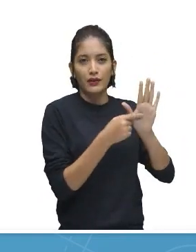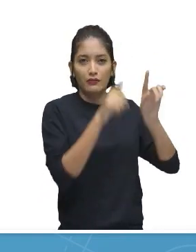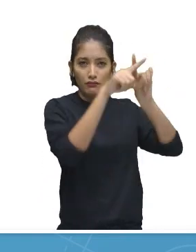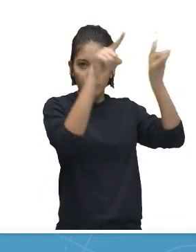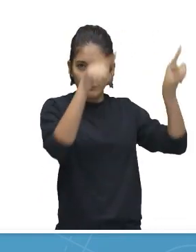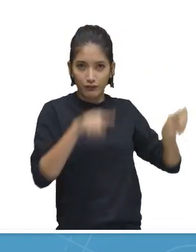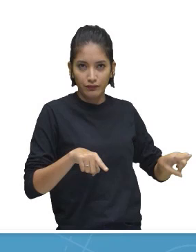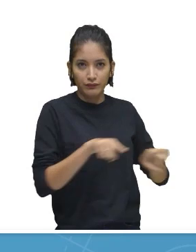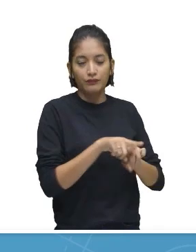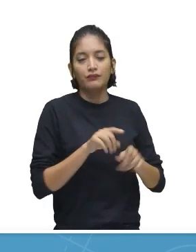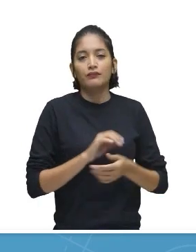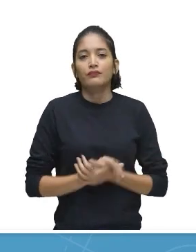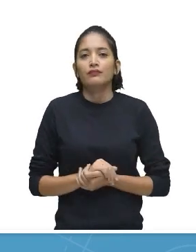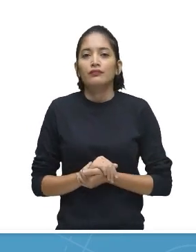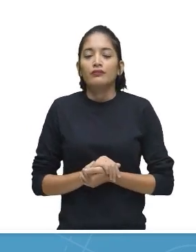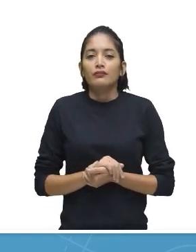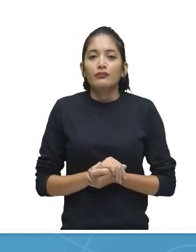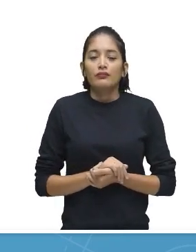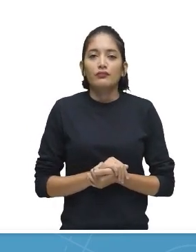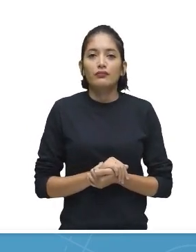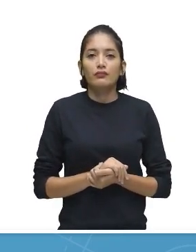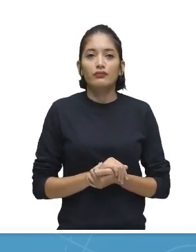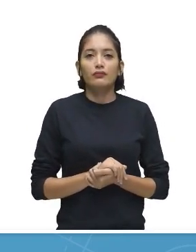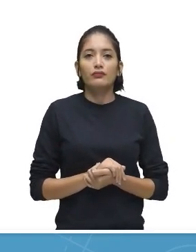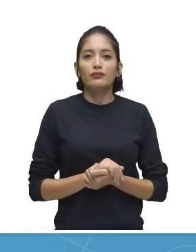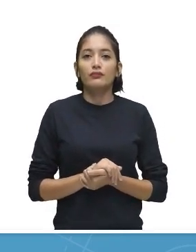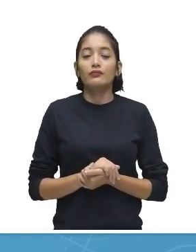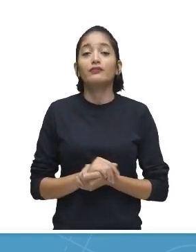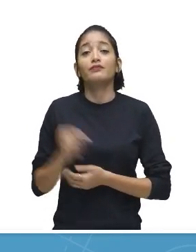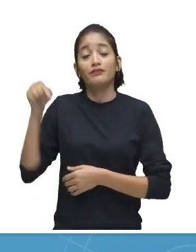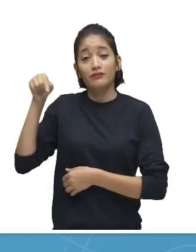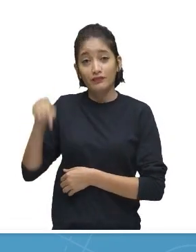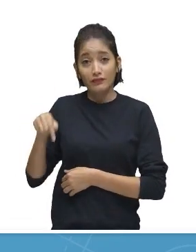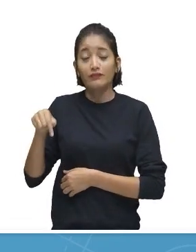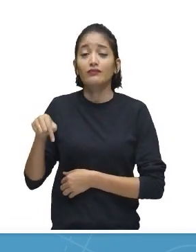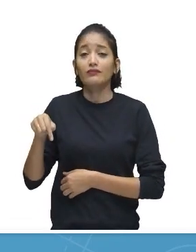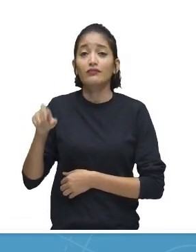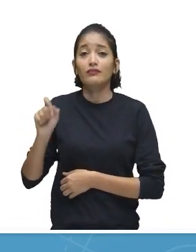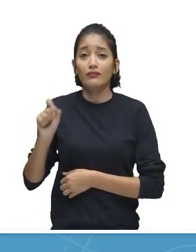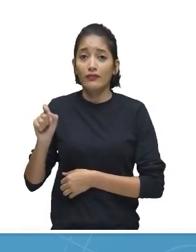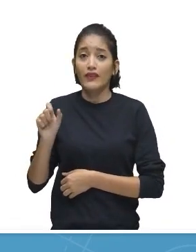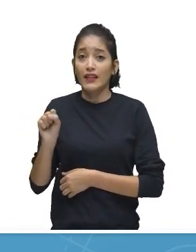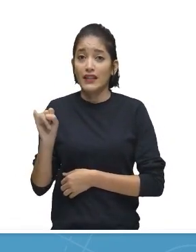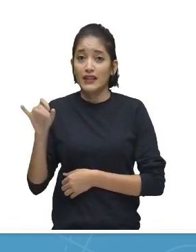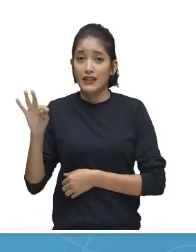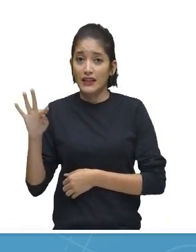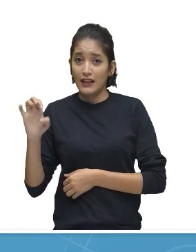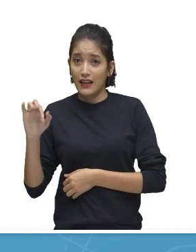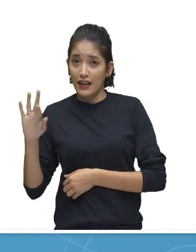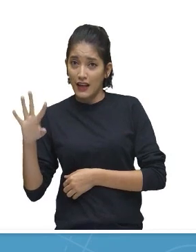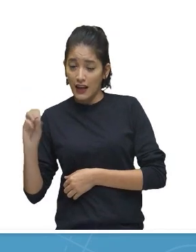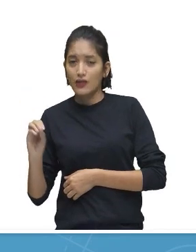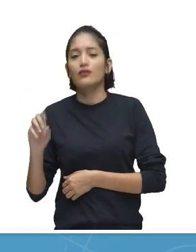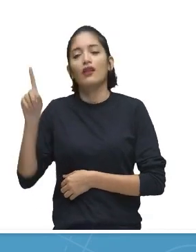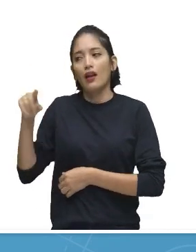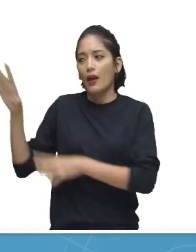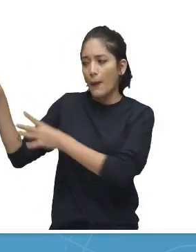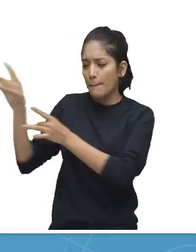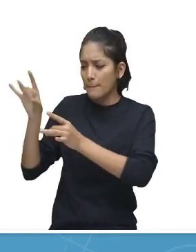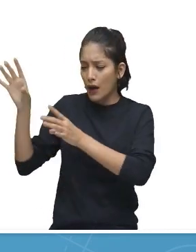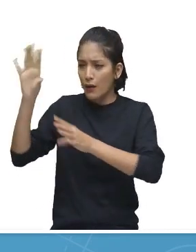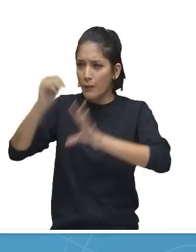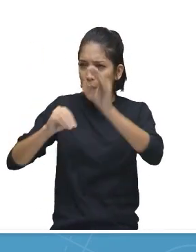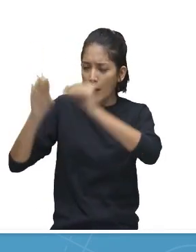na fase analítica. Já no sintético, ele utiliza o quê? a colagem, né? Isso, então ele pega ali